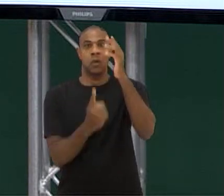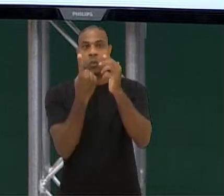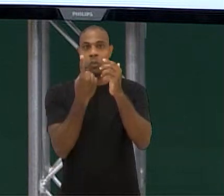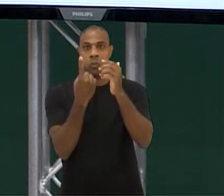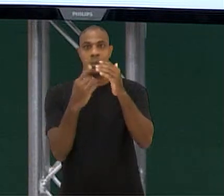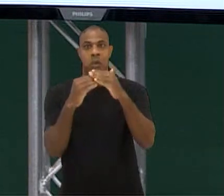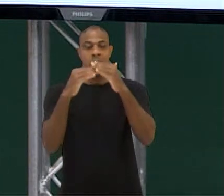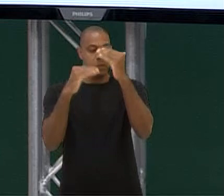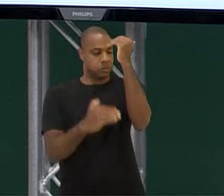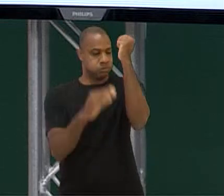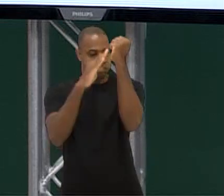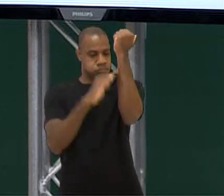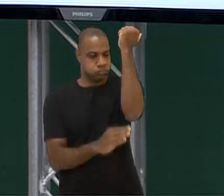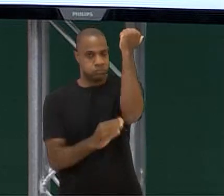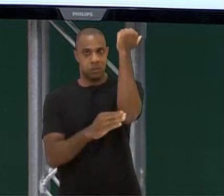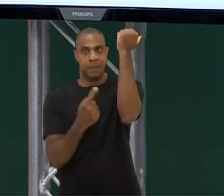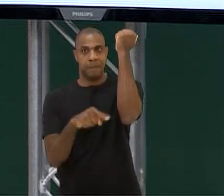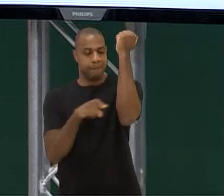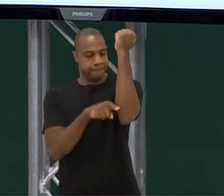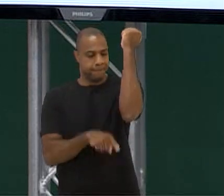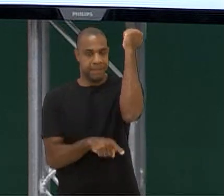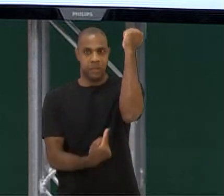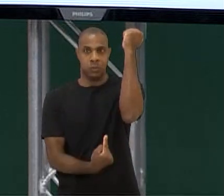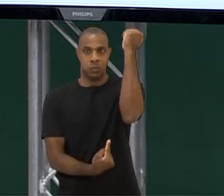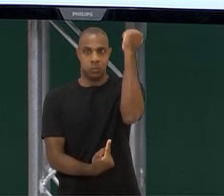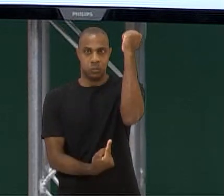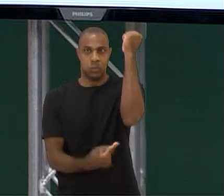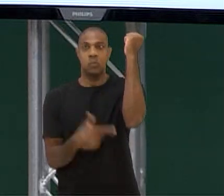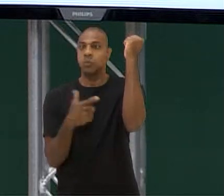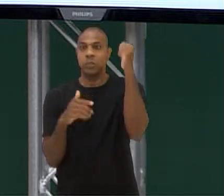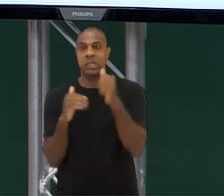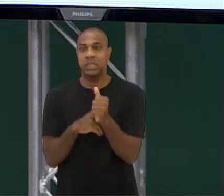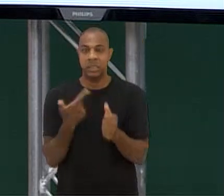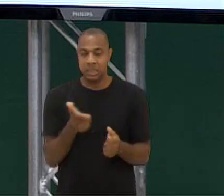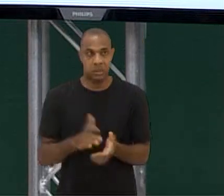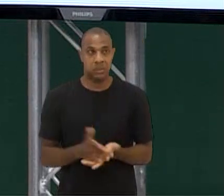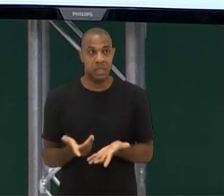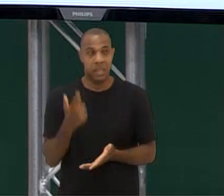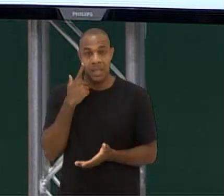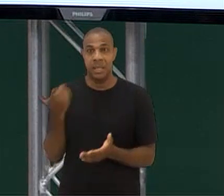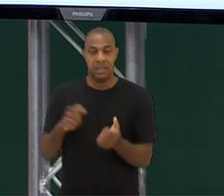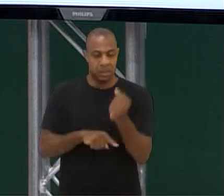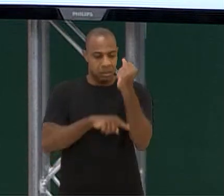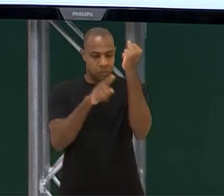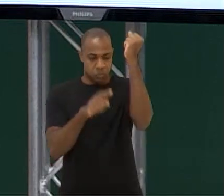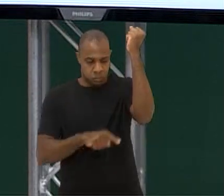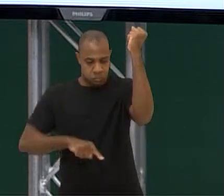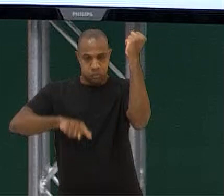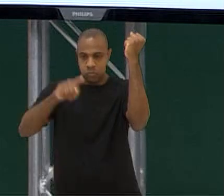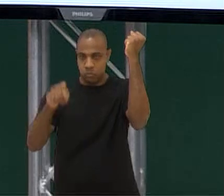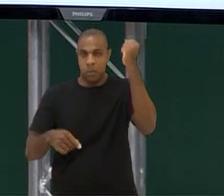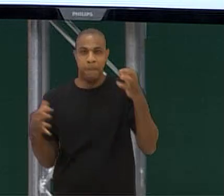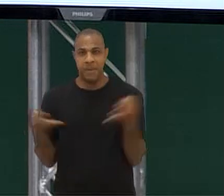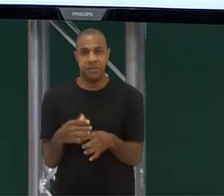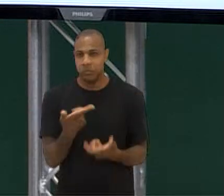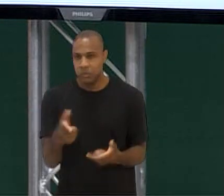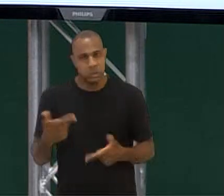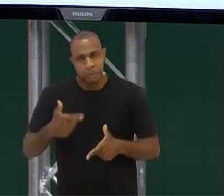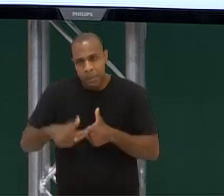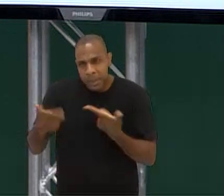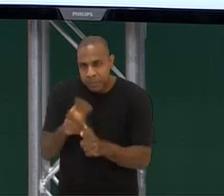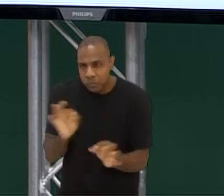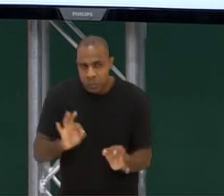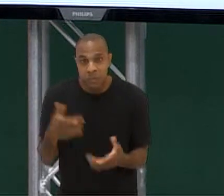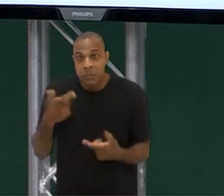e no mínimo até o -1. Não tem segredo. Essa curvinha aqui, se ela não ficar perfeitinha, redondinha, não tem problema. O